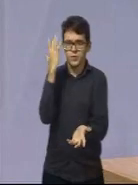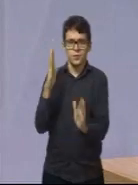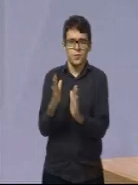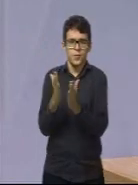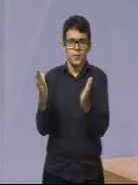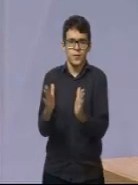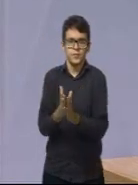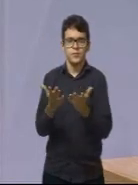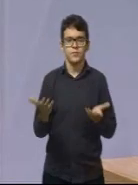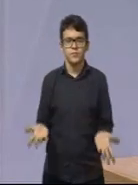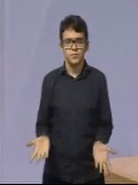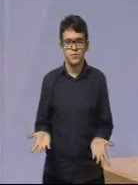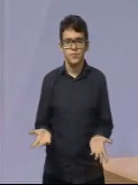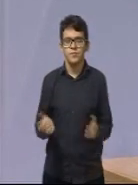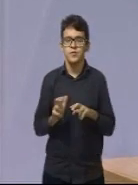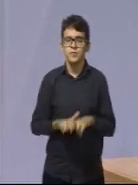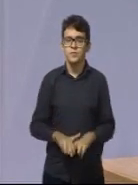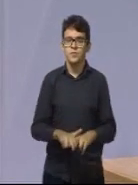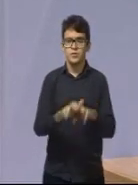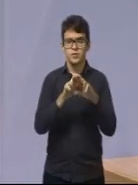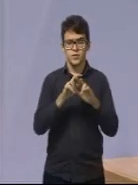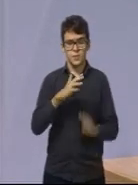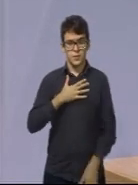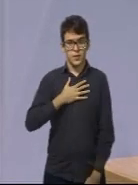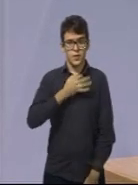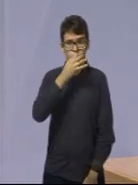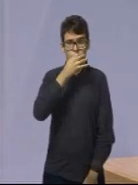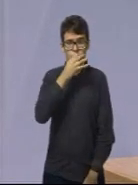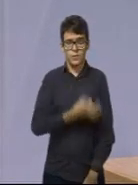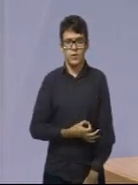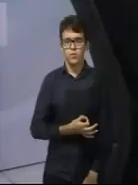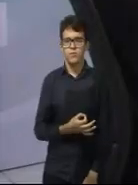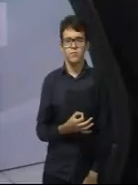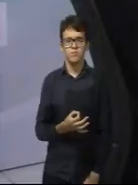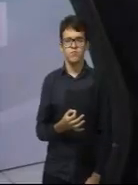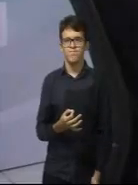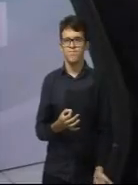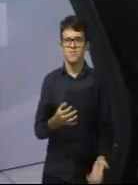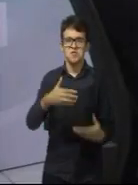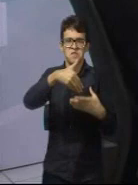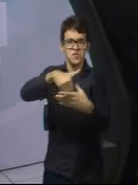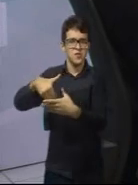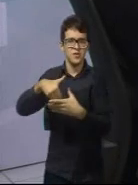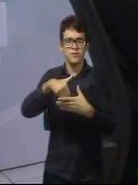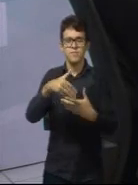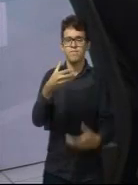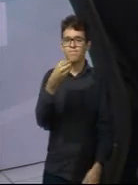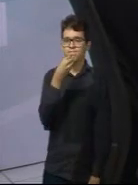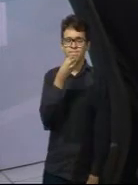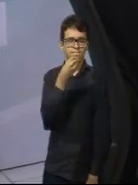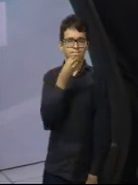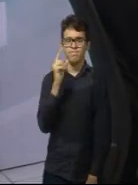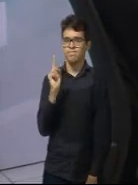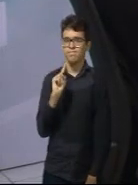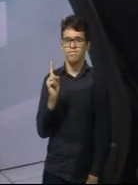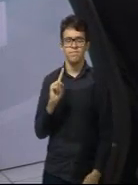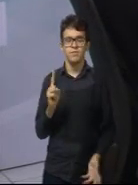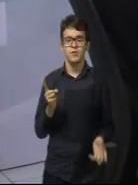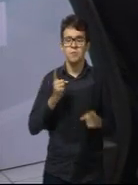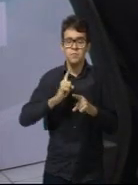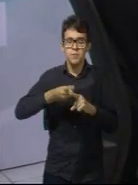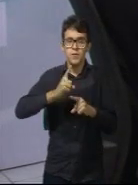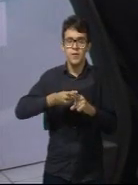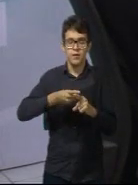Então, eu, pessoalmente, sou contra que se vote qualquer coisa em relação a uma reforma que vai